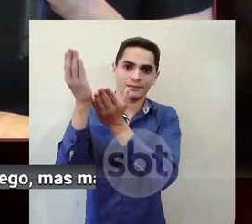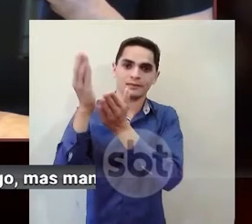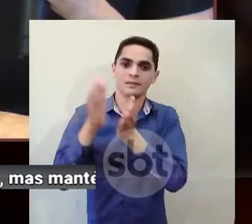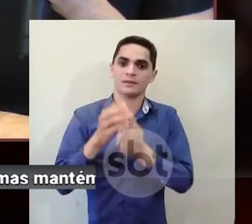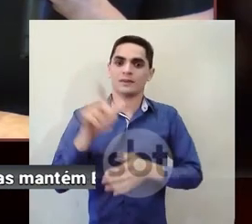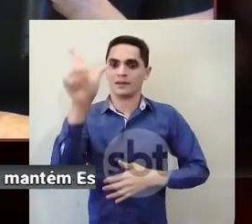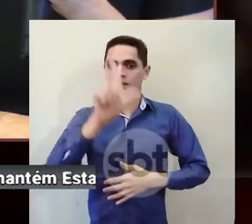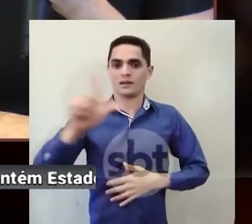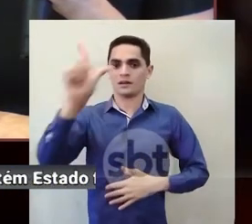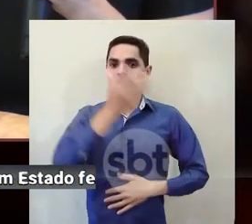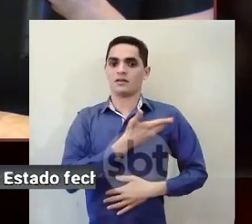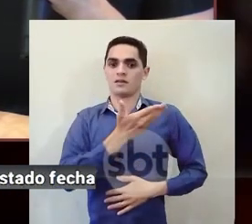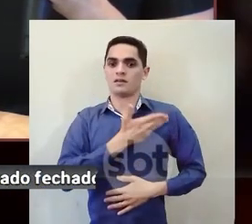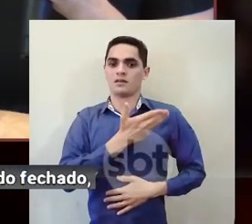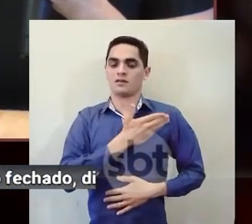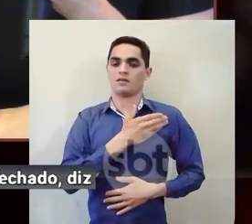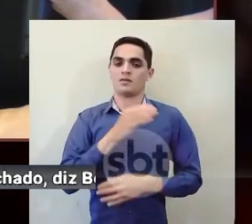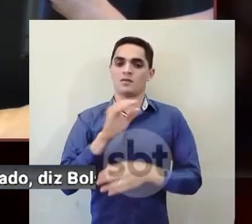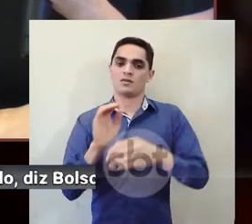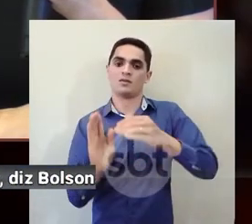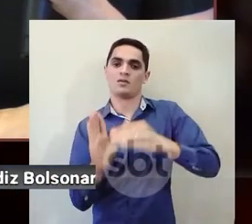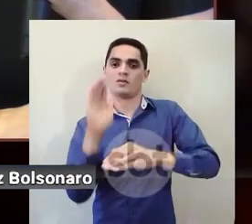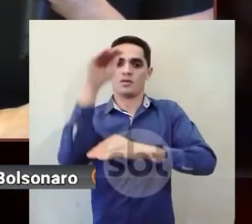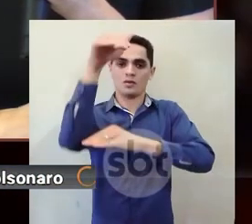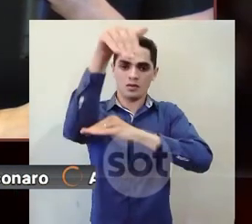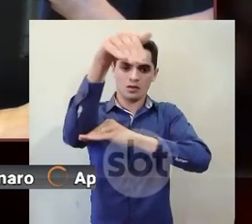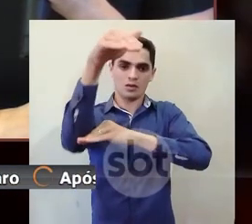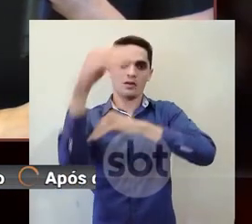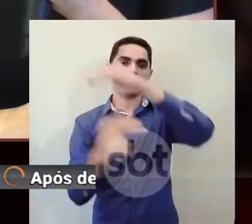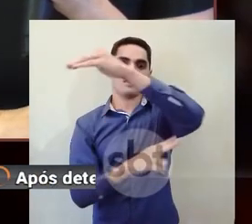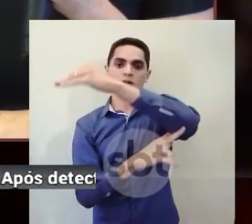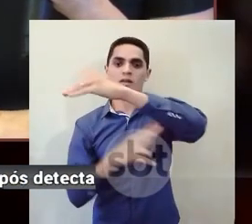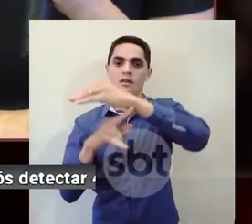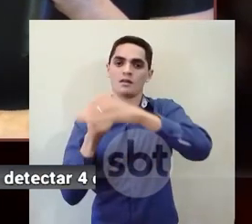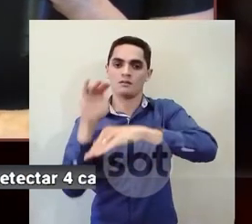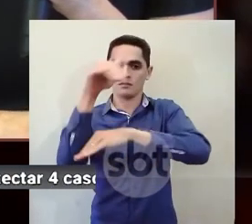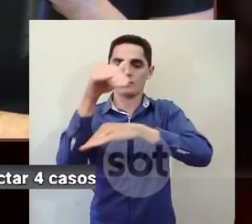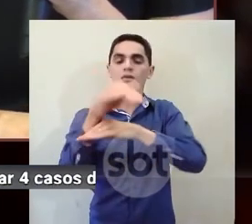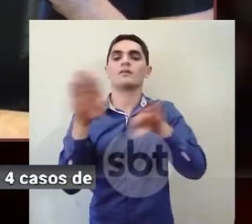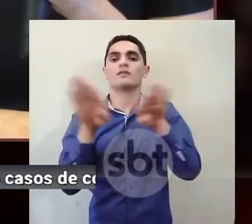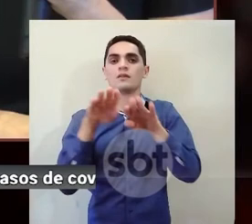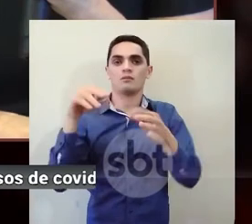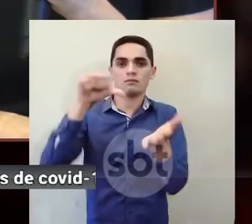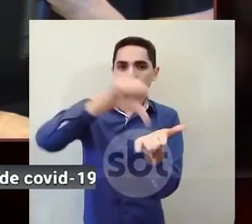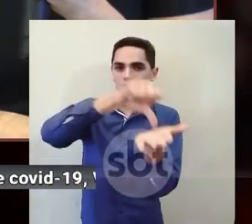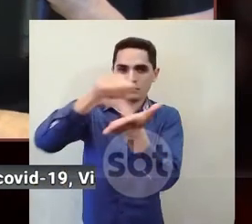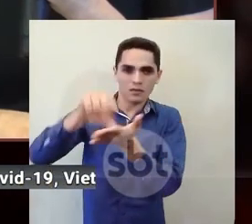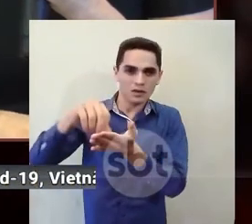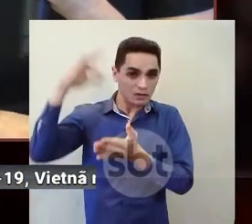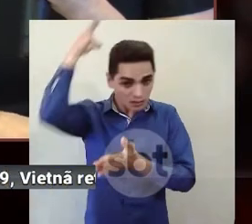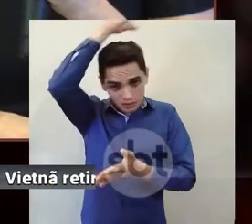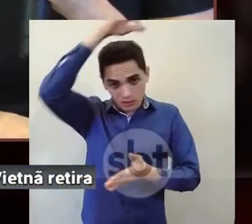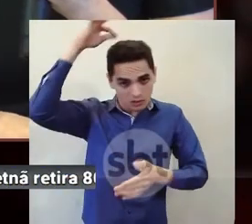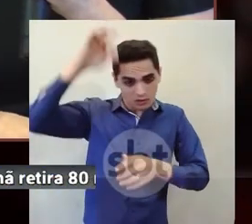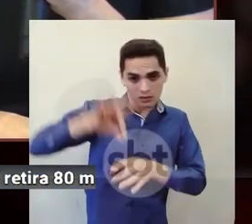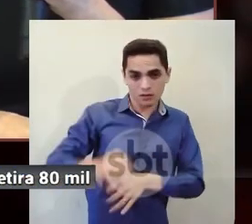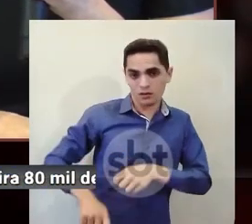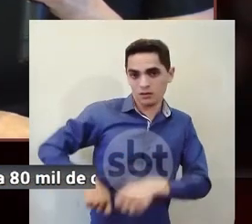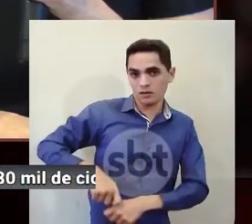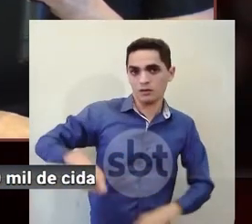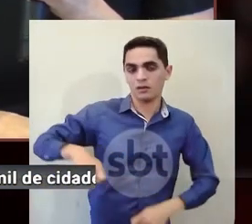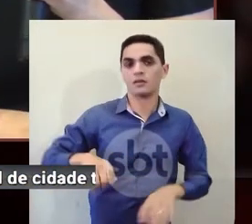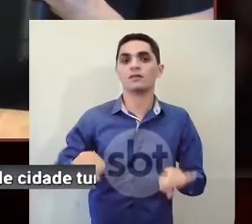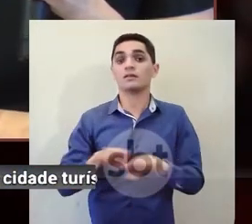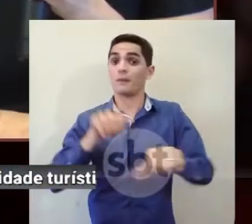o Vetorazo, o Caique e a UBS de Santo Antônio. Uma mudança que nós vamos fazer é em relação à unidade